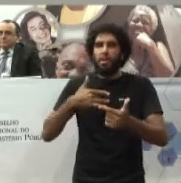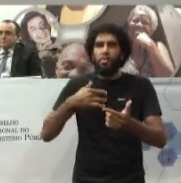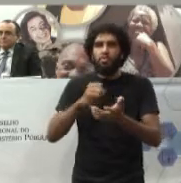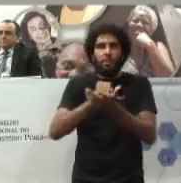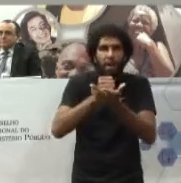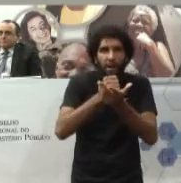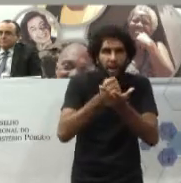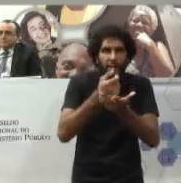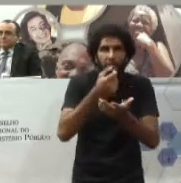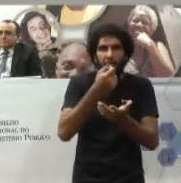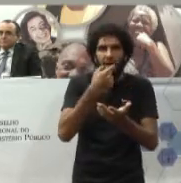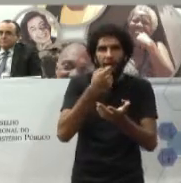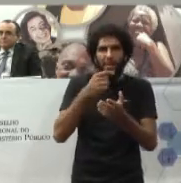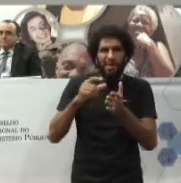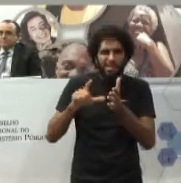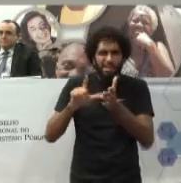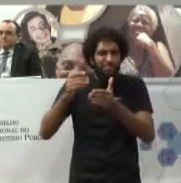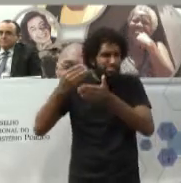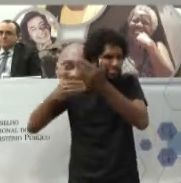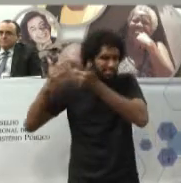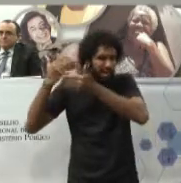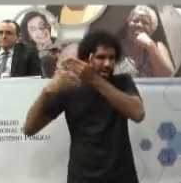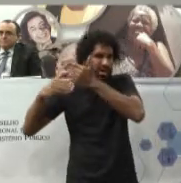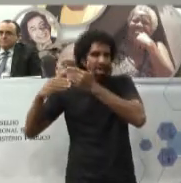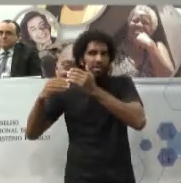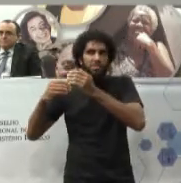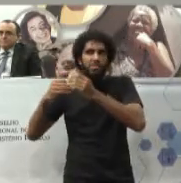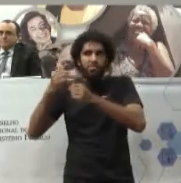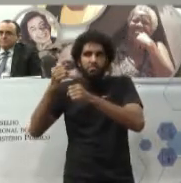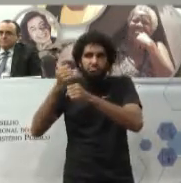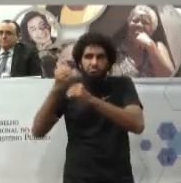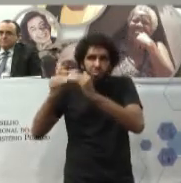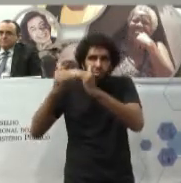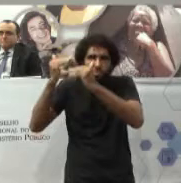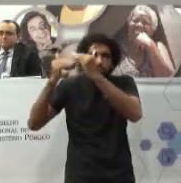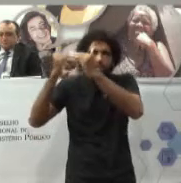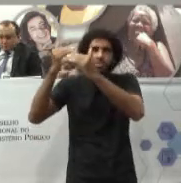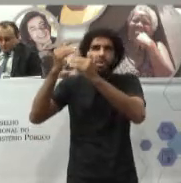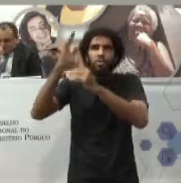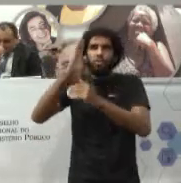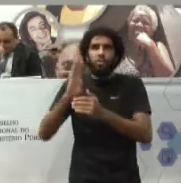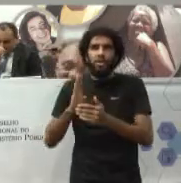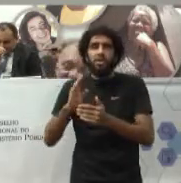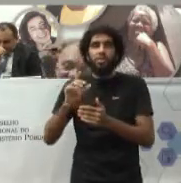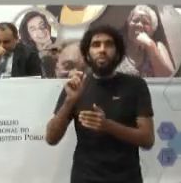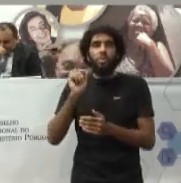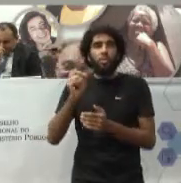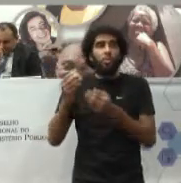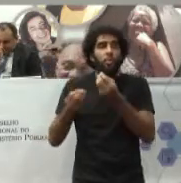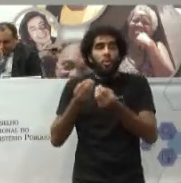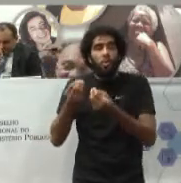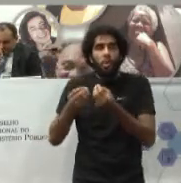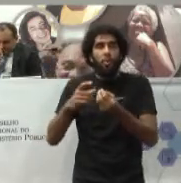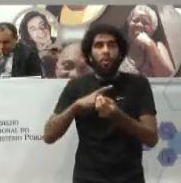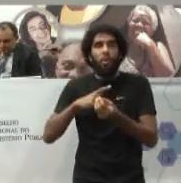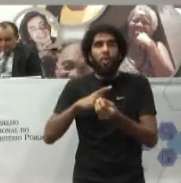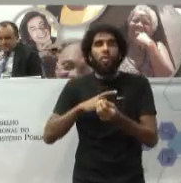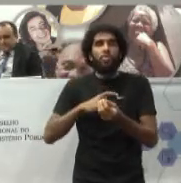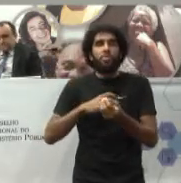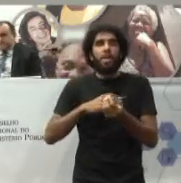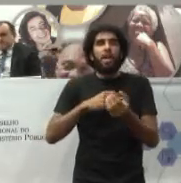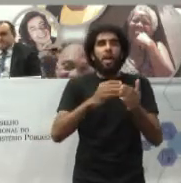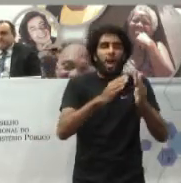que historicamente se desenvolveu no brasil e no mundo a partir de relações de consumo e participar